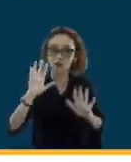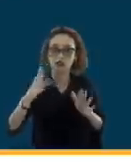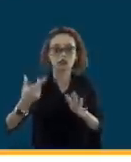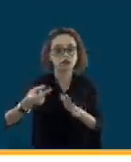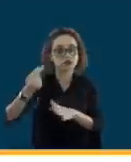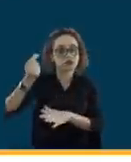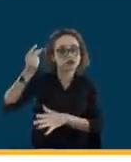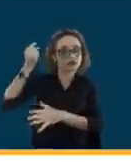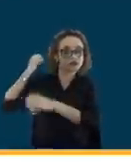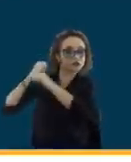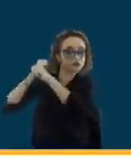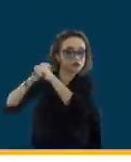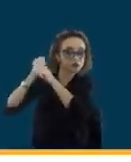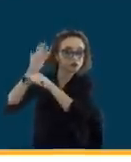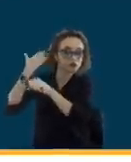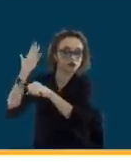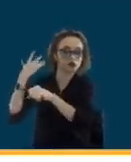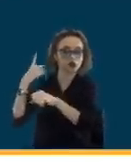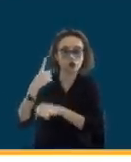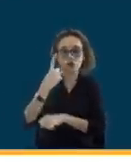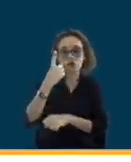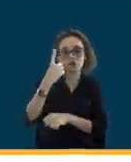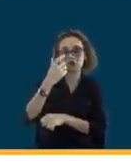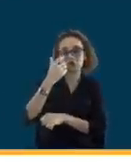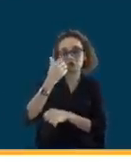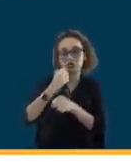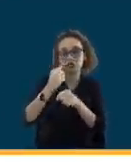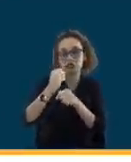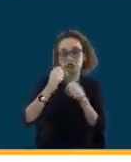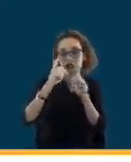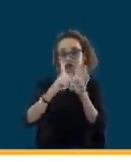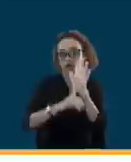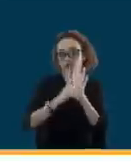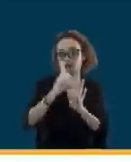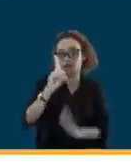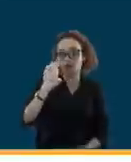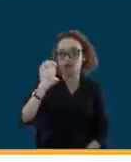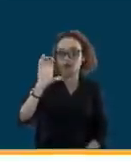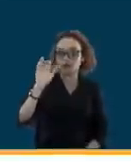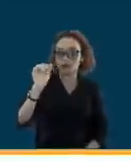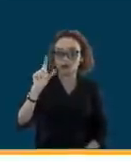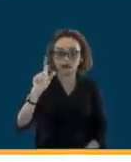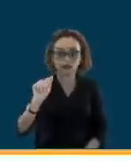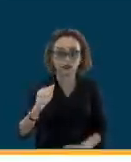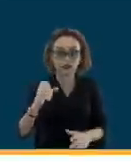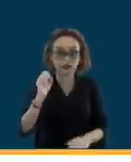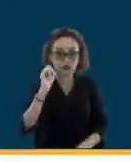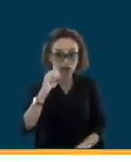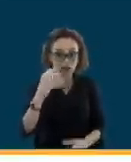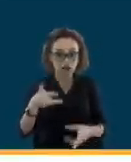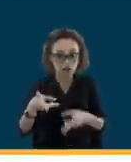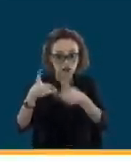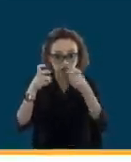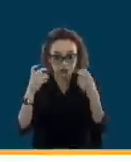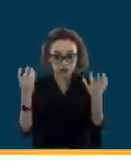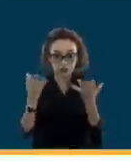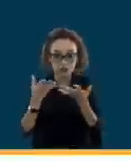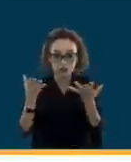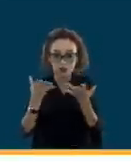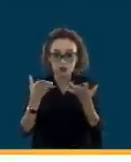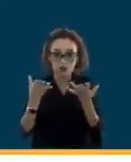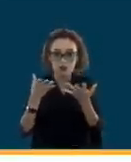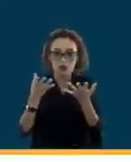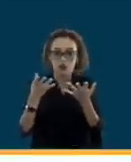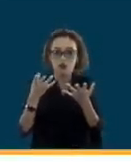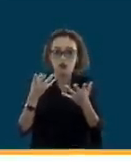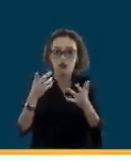né? Em quase uma década, né? Se a gente perceber, o que vai ser aplicado com a